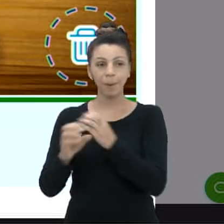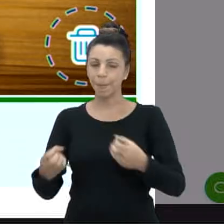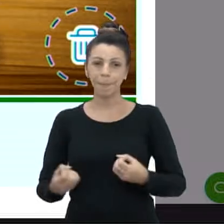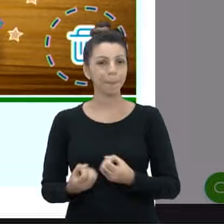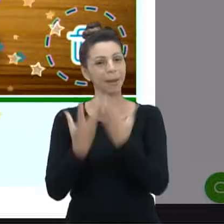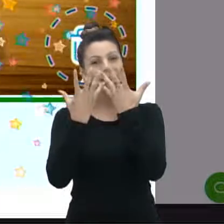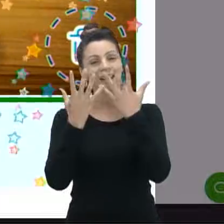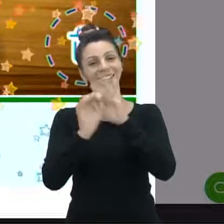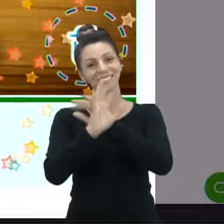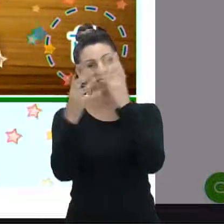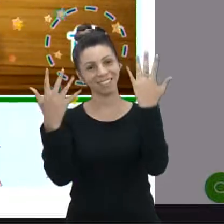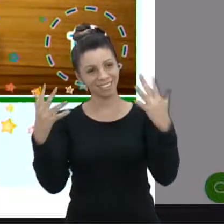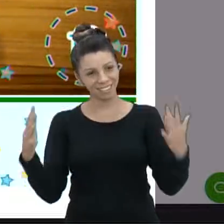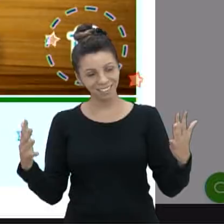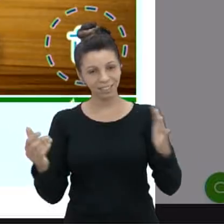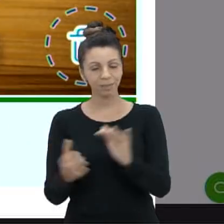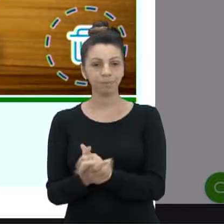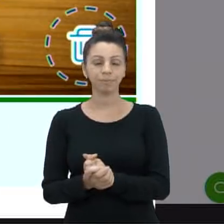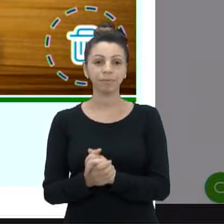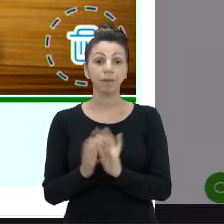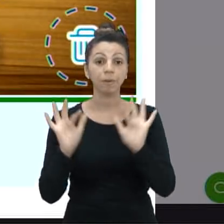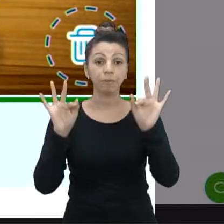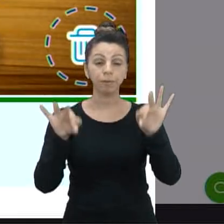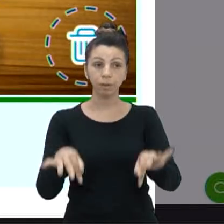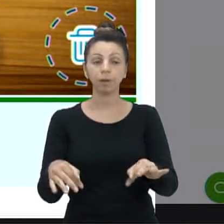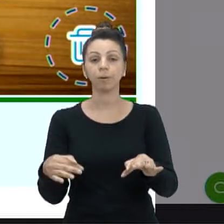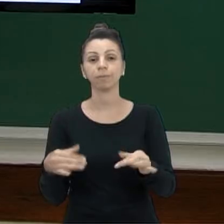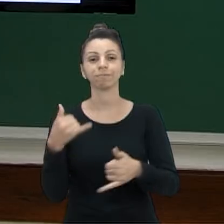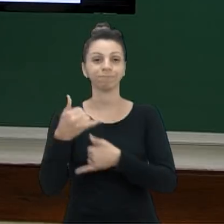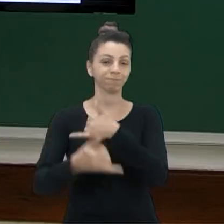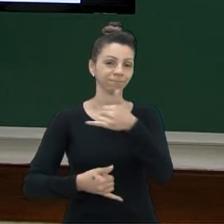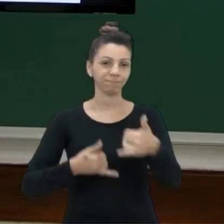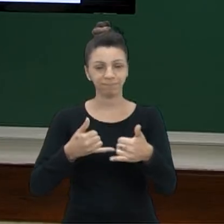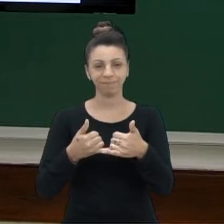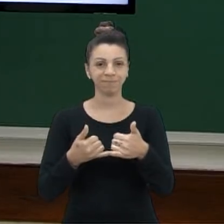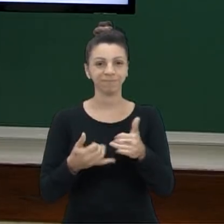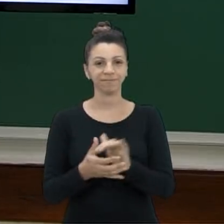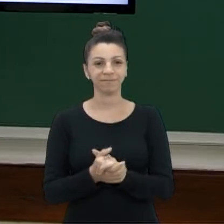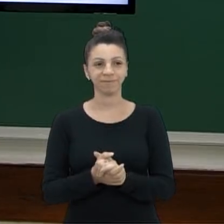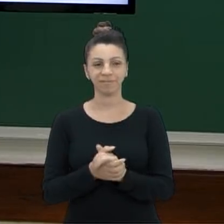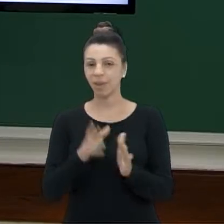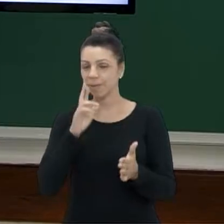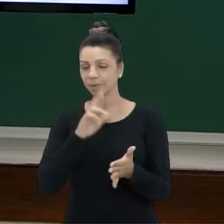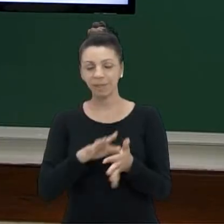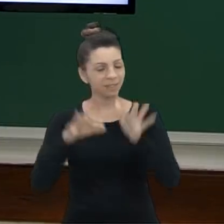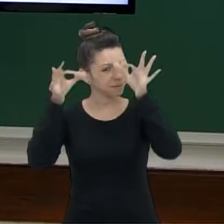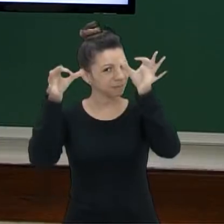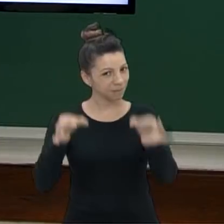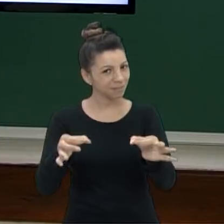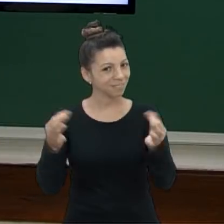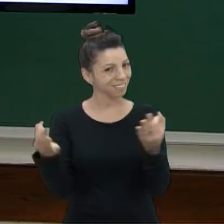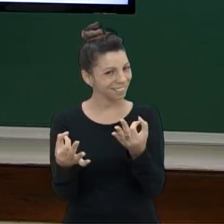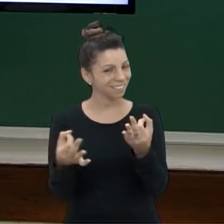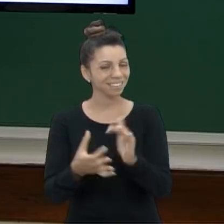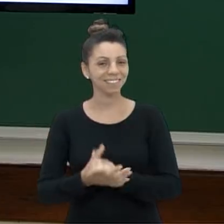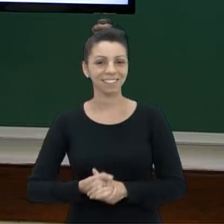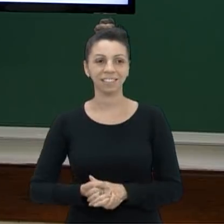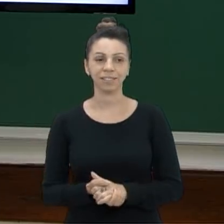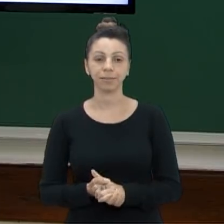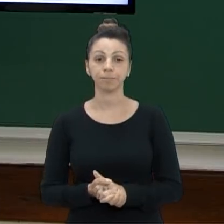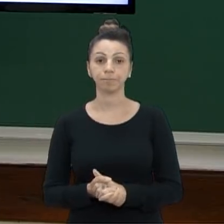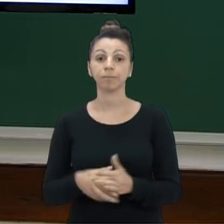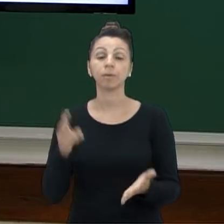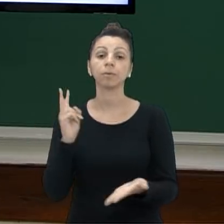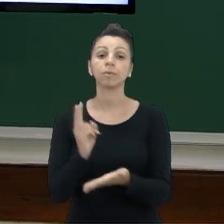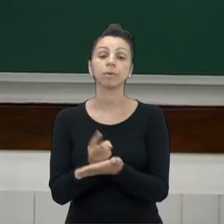nosso exercício. A gente termina o nosso jogo acertando mais uma atividade. Bom,